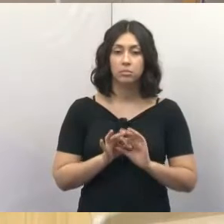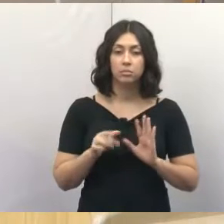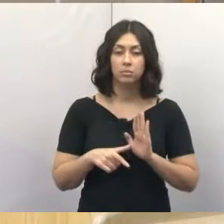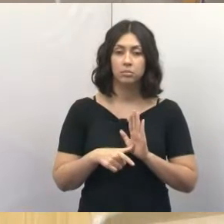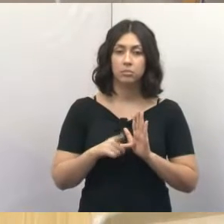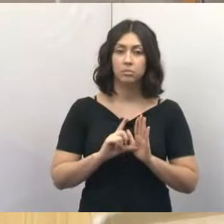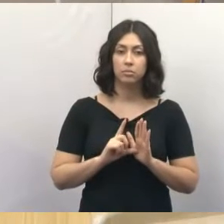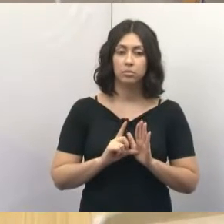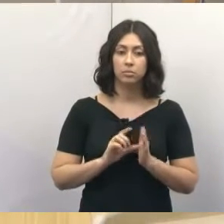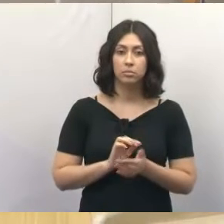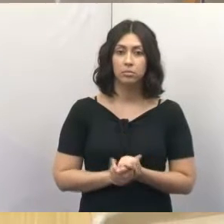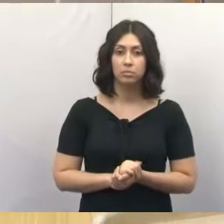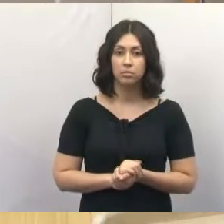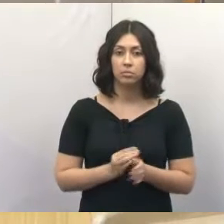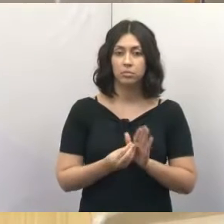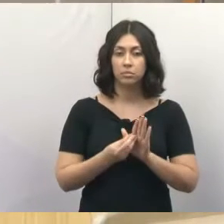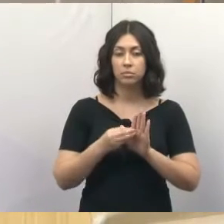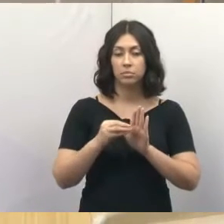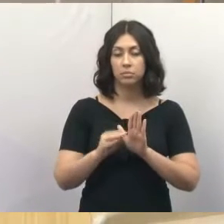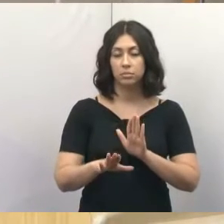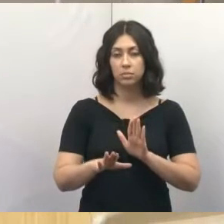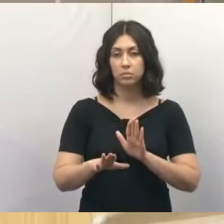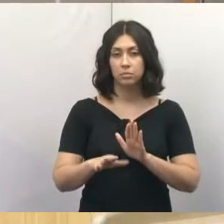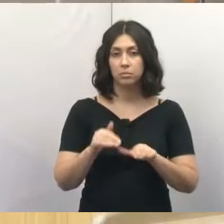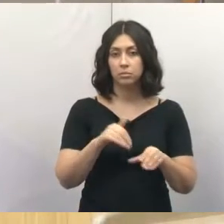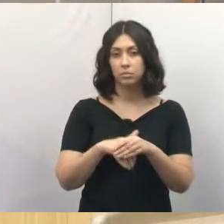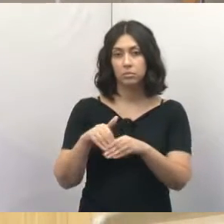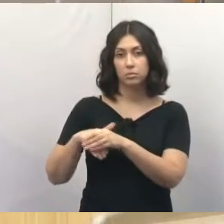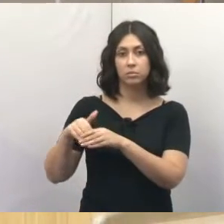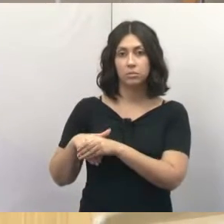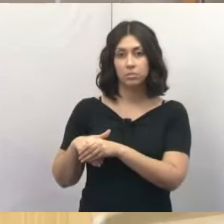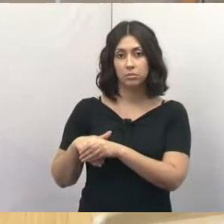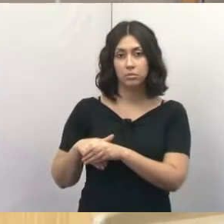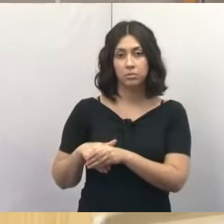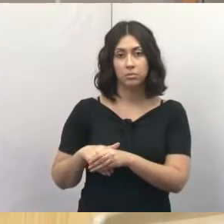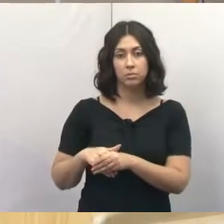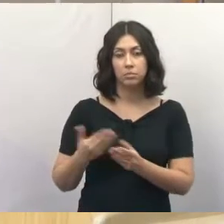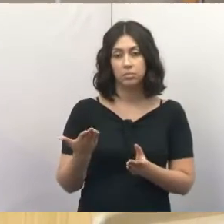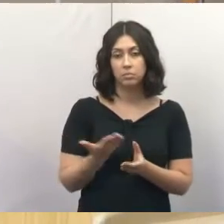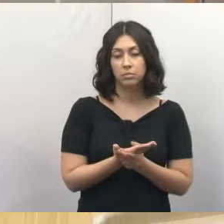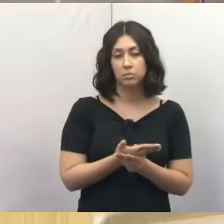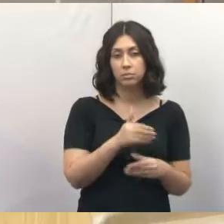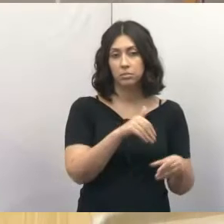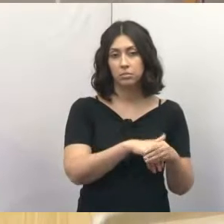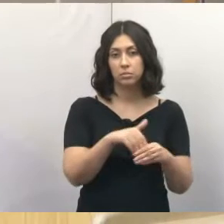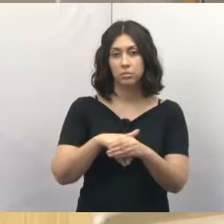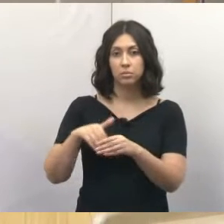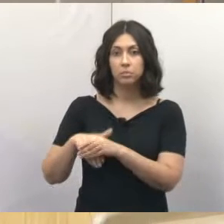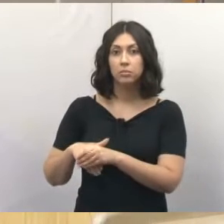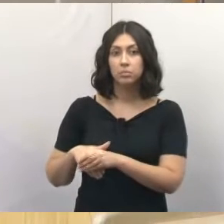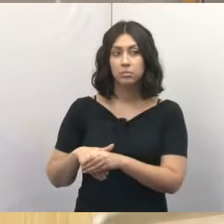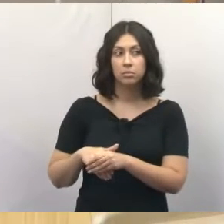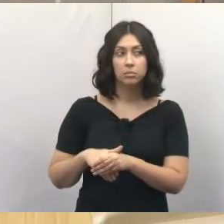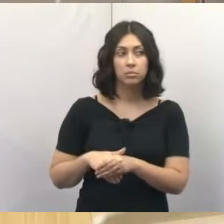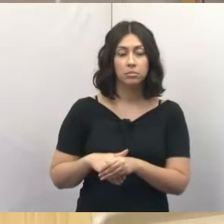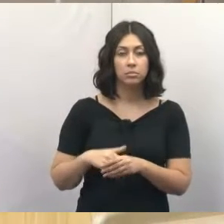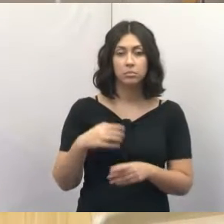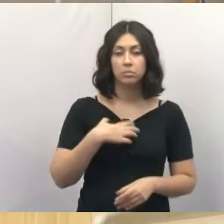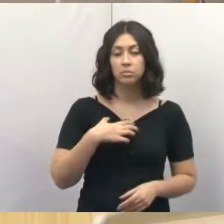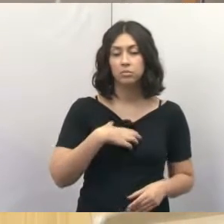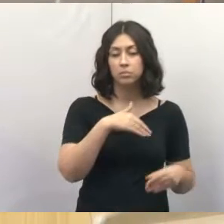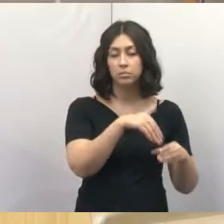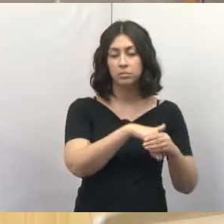seção 2 dos encaminhamentos da votação, seção 3 dos processos de votação, seção 4 do número e dos métodos de